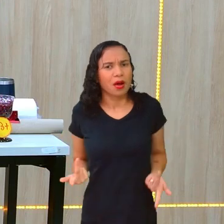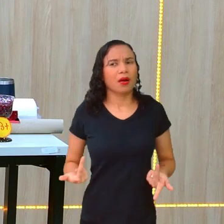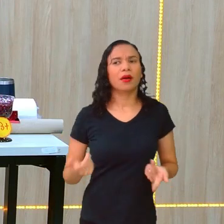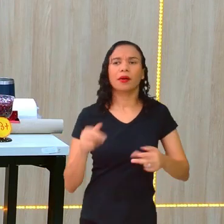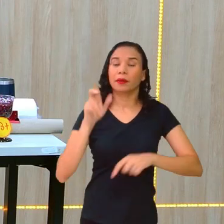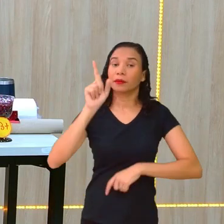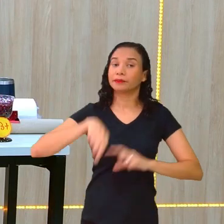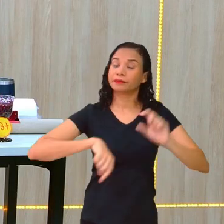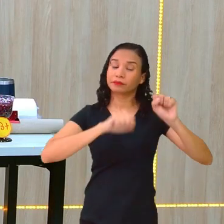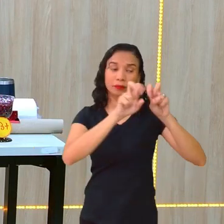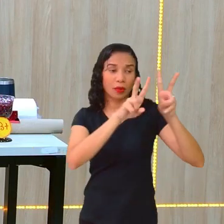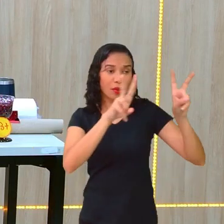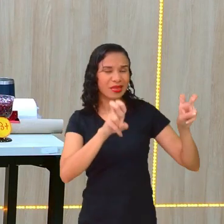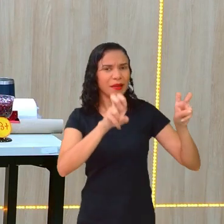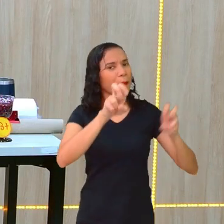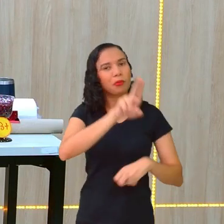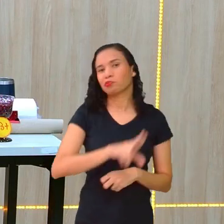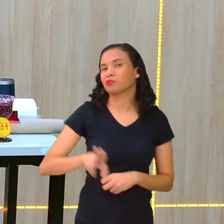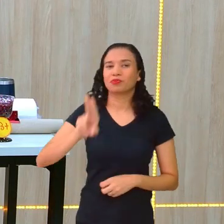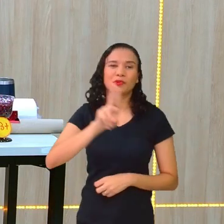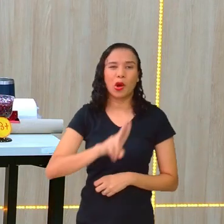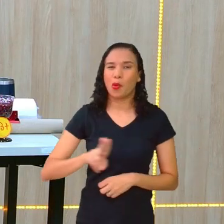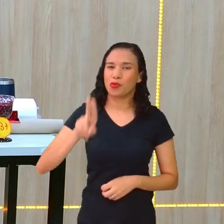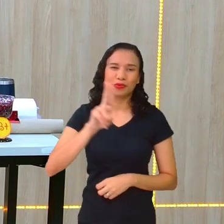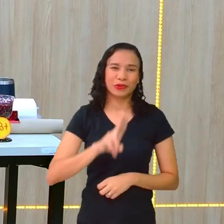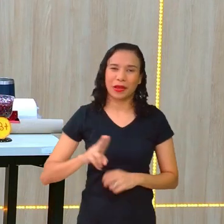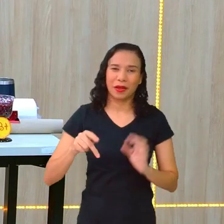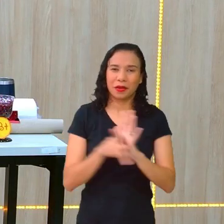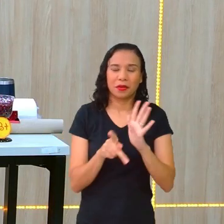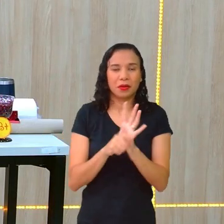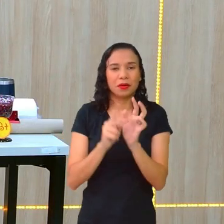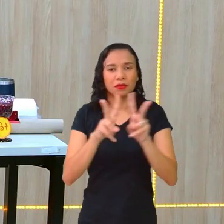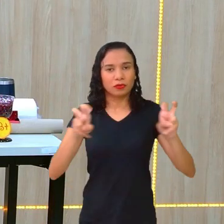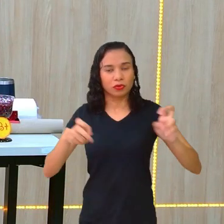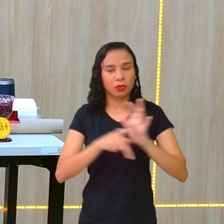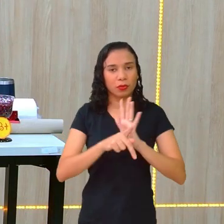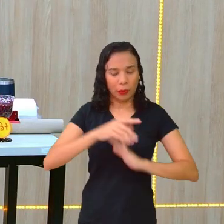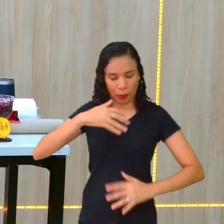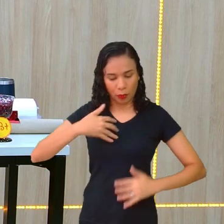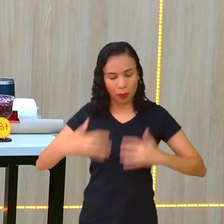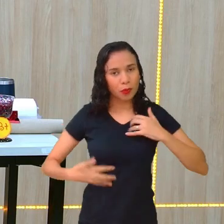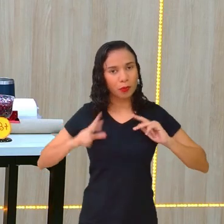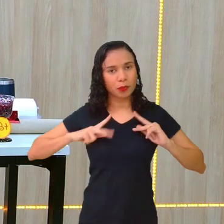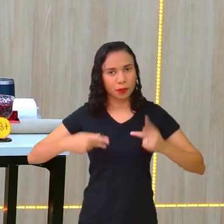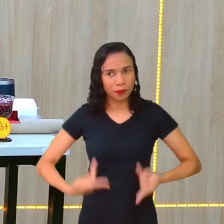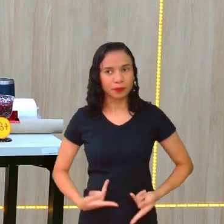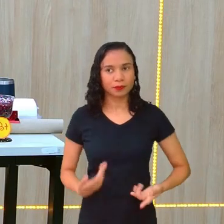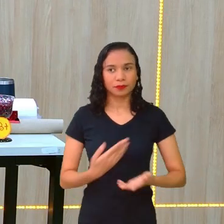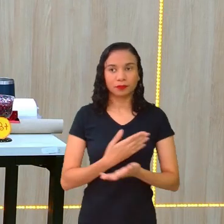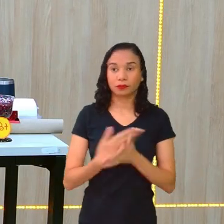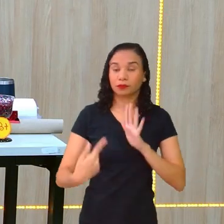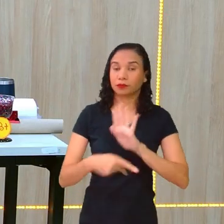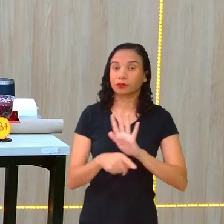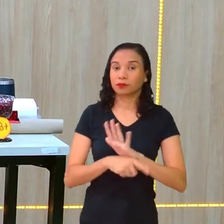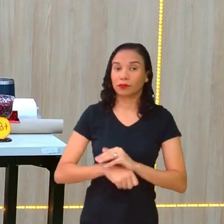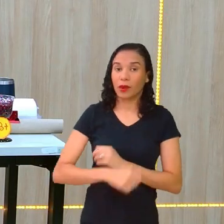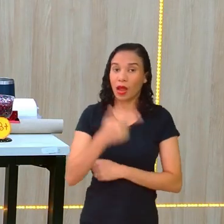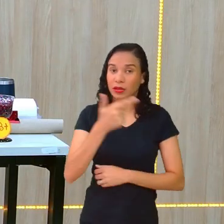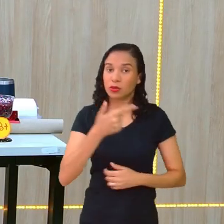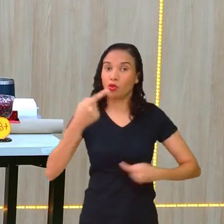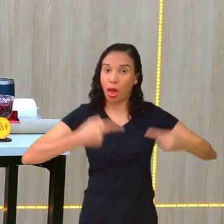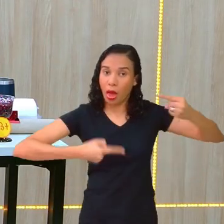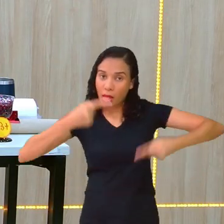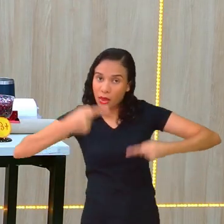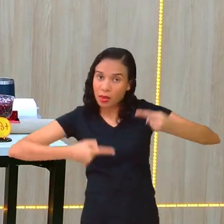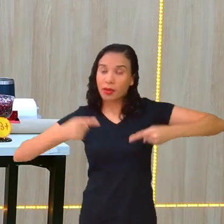que é um tema que não se usa mais em relação aí à biologia. Desde, né, a Segunda Guerra,